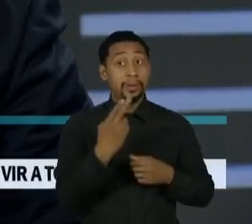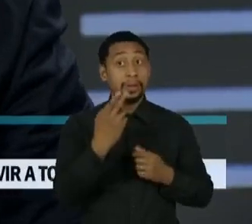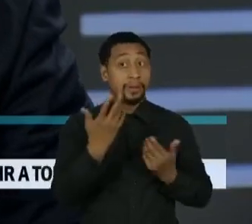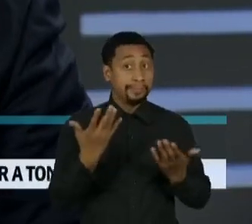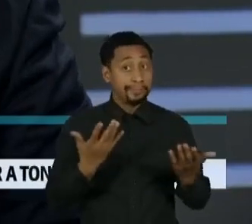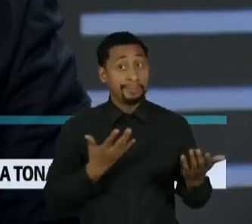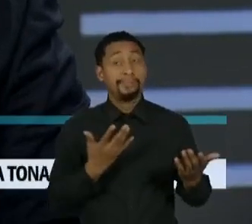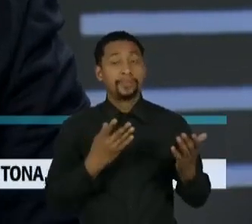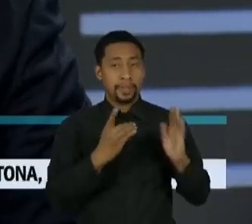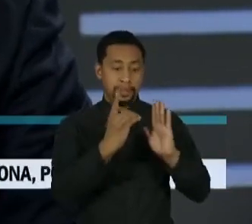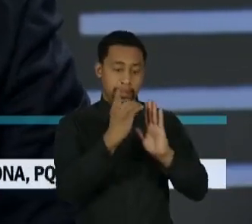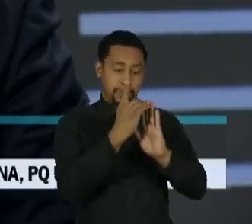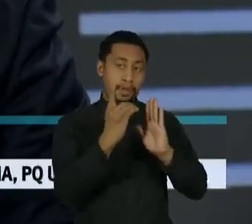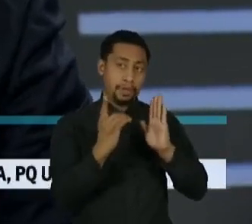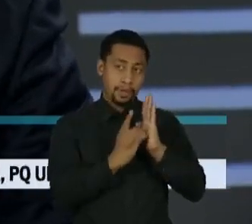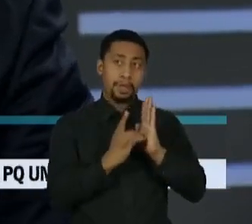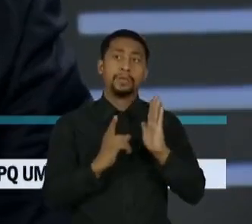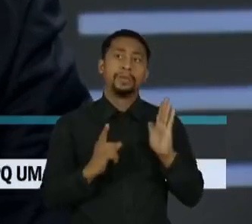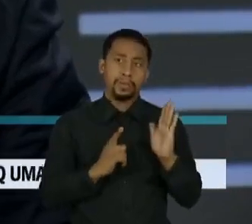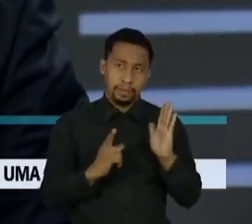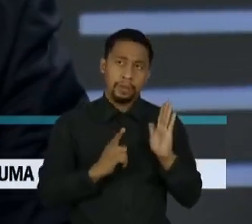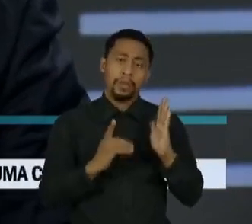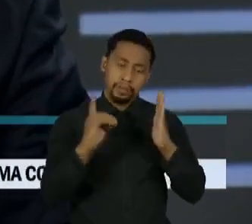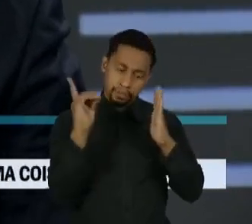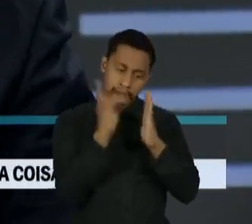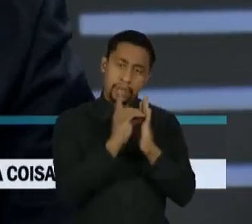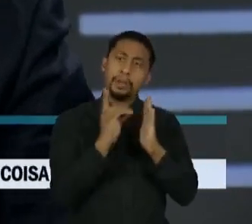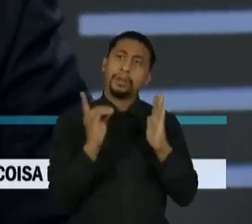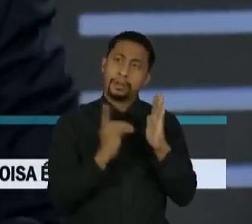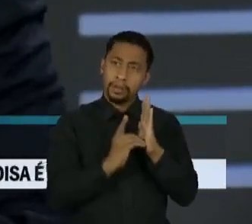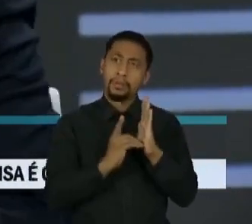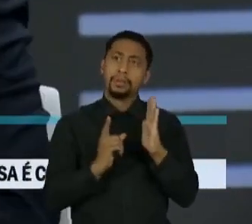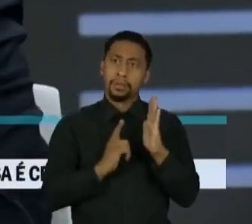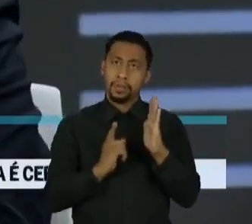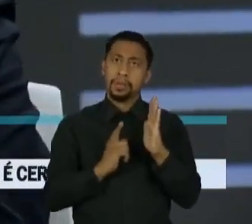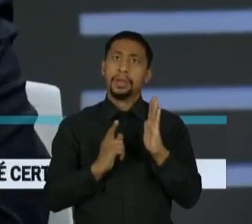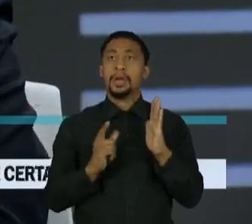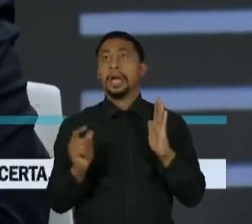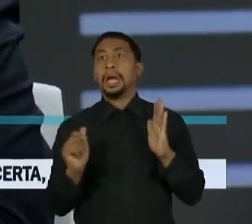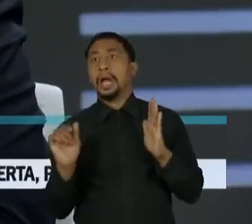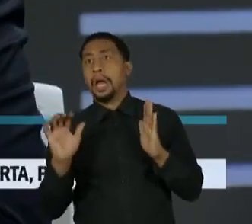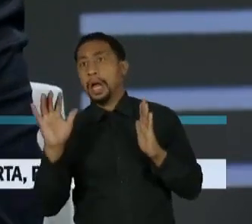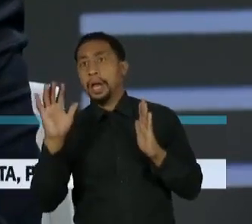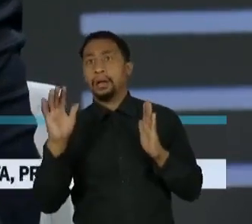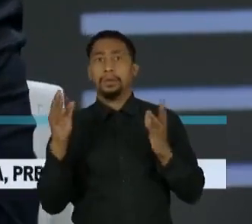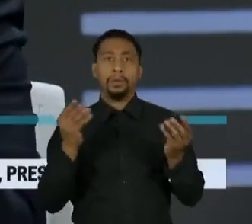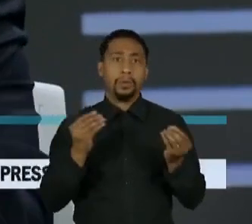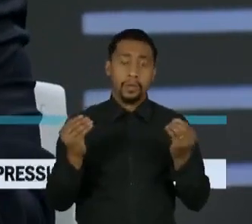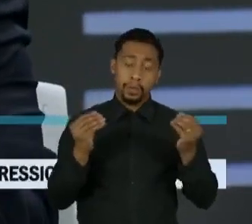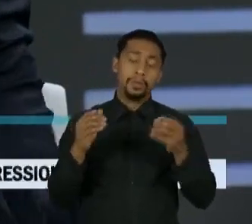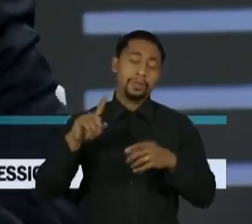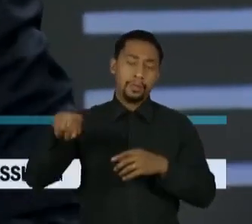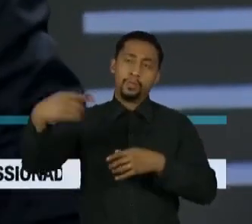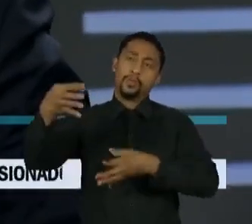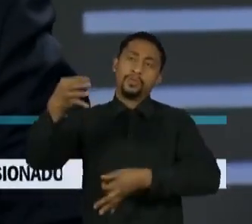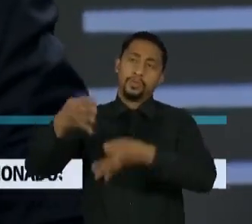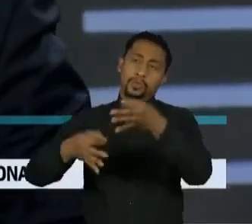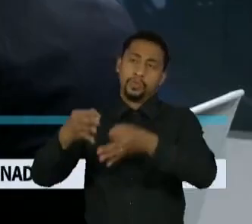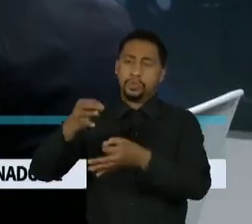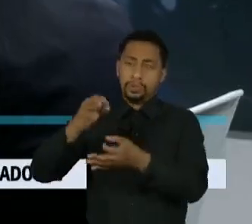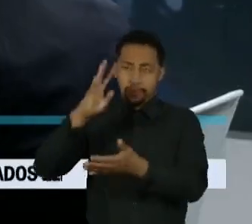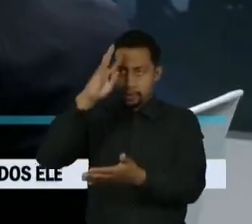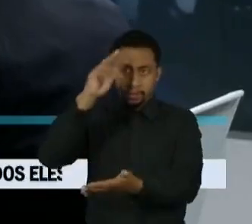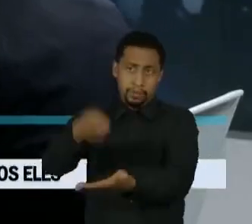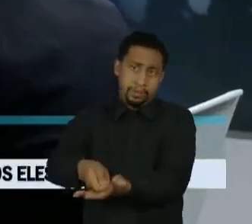esse decreto realmente existe né então vai ser agora é para alto valor né pronto valor isso judiciário vai decidir né agora